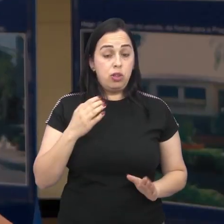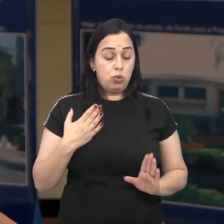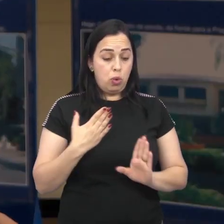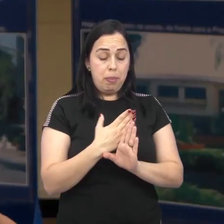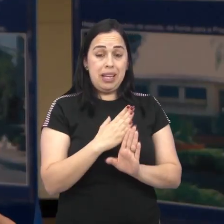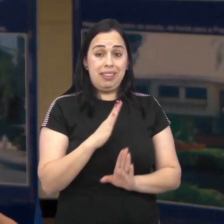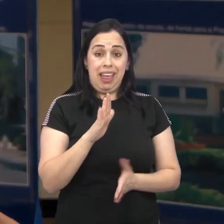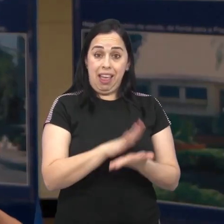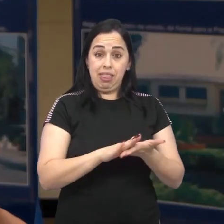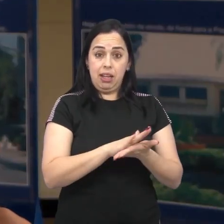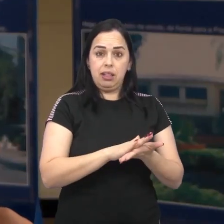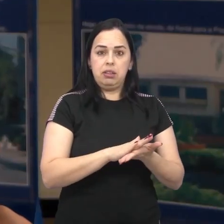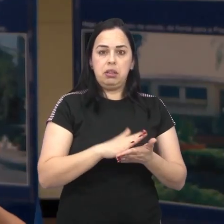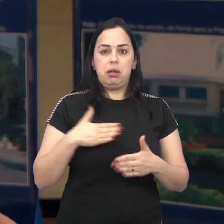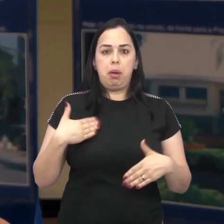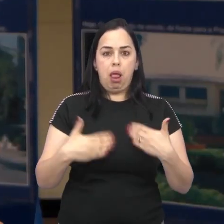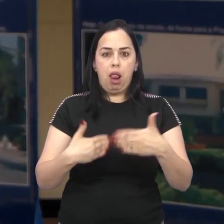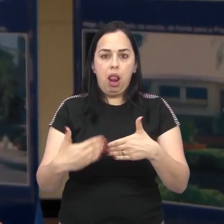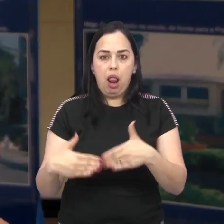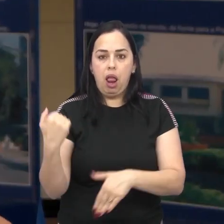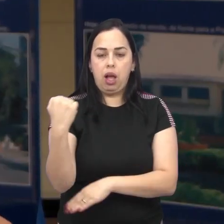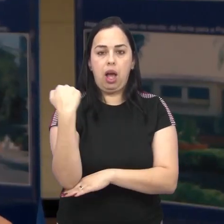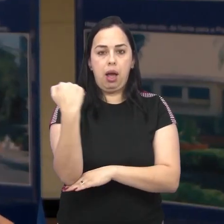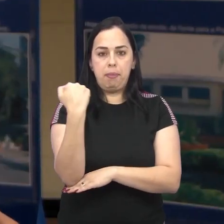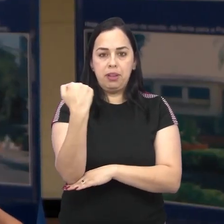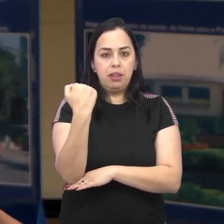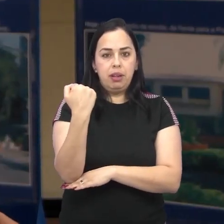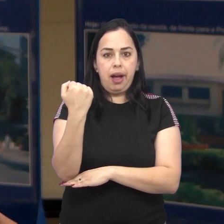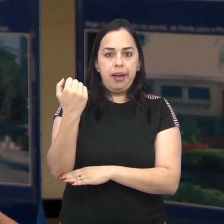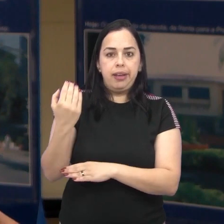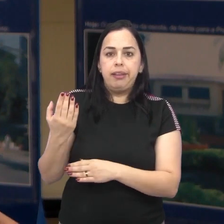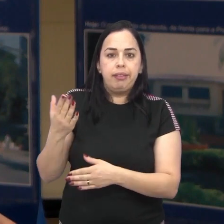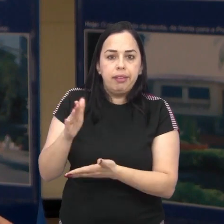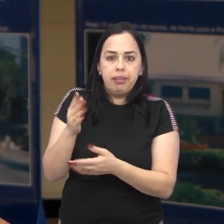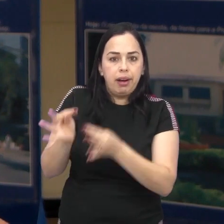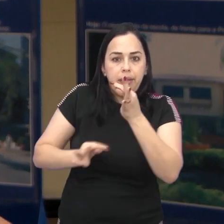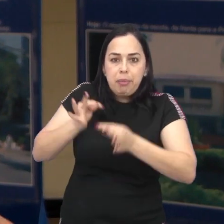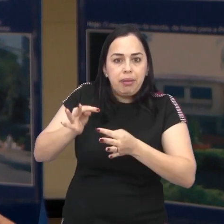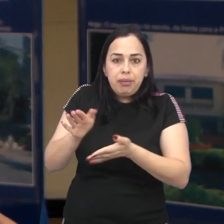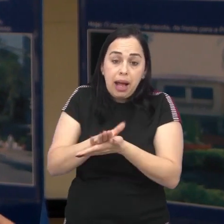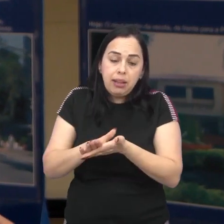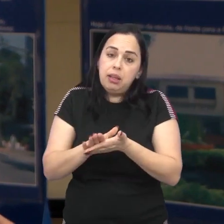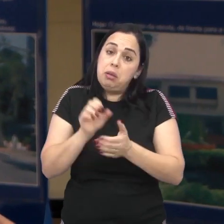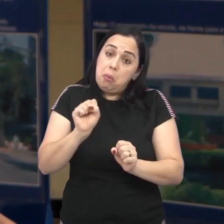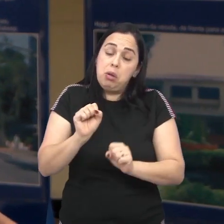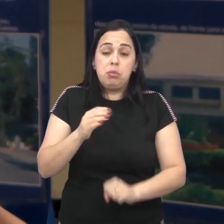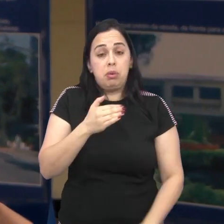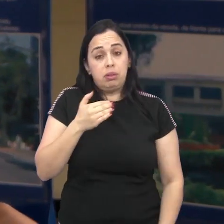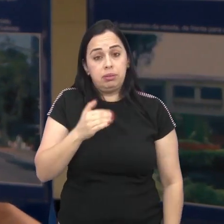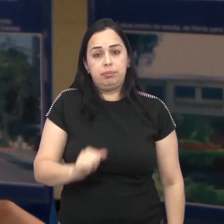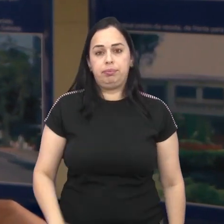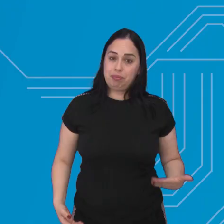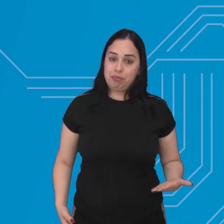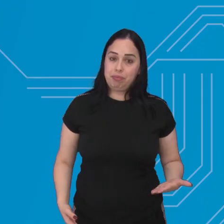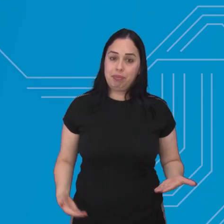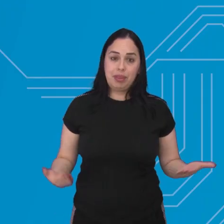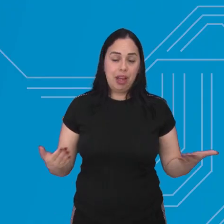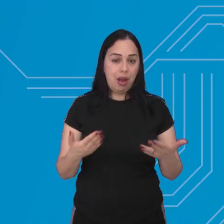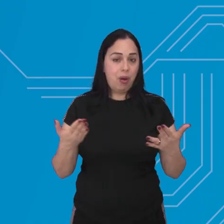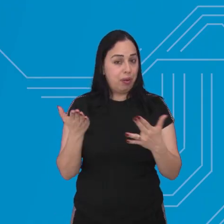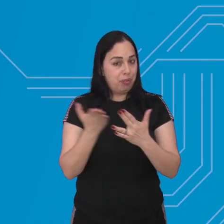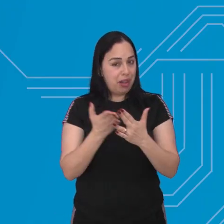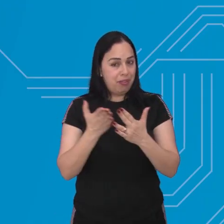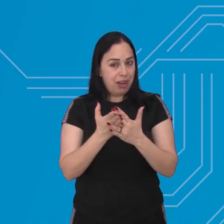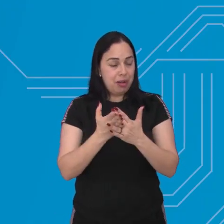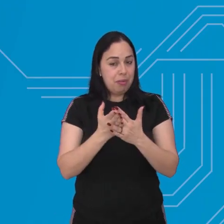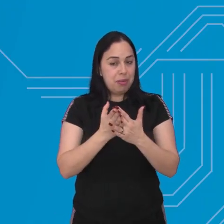já não ter descoberto, poderia ter avançado o quadro, poderia não ter oportunidade de tratamento, poderia não estar aqui conversando com vocês. E agora a gente